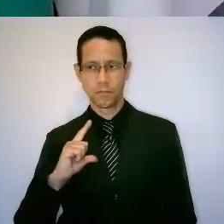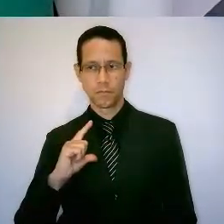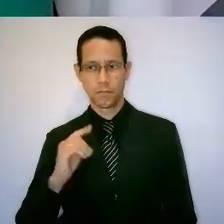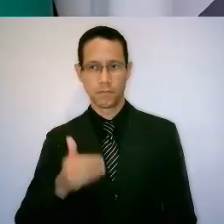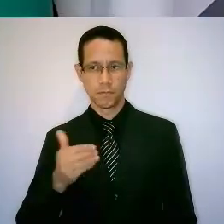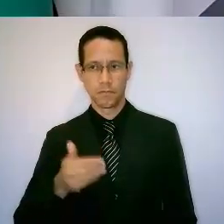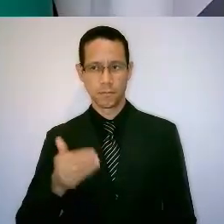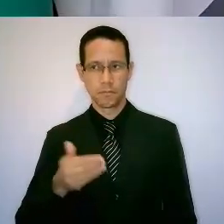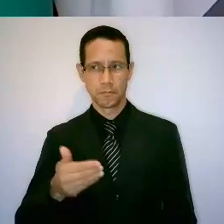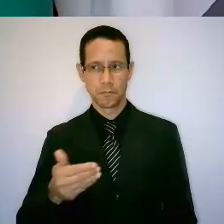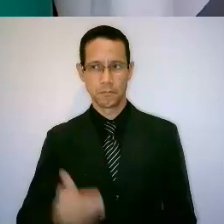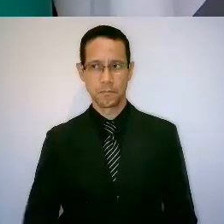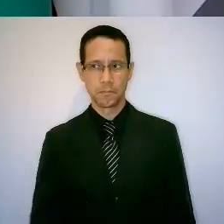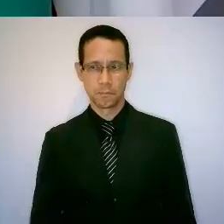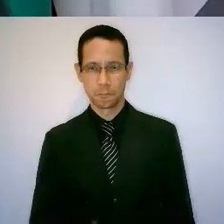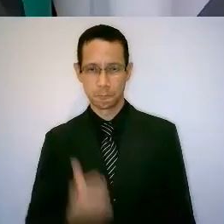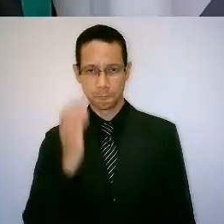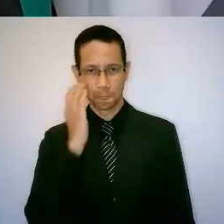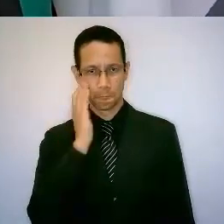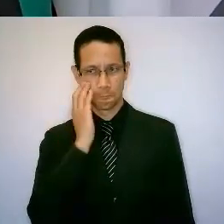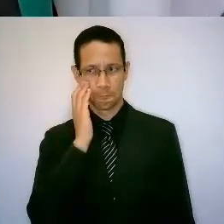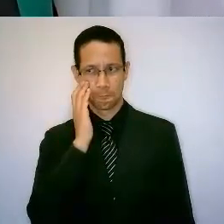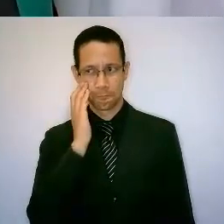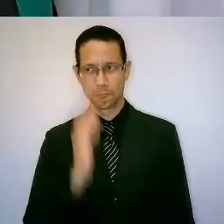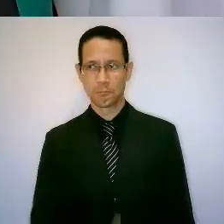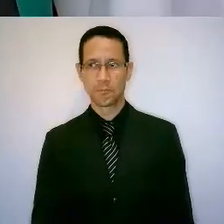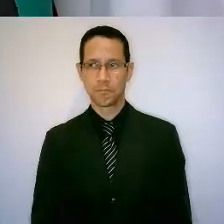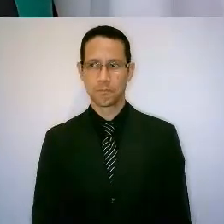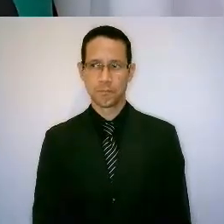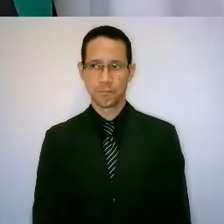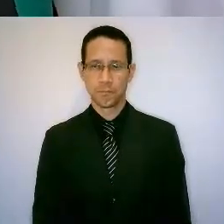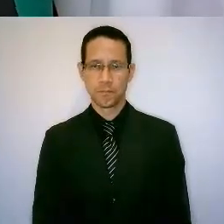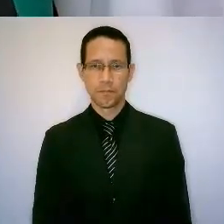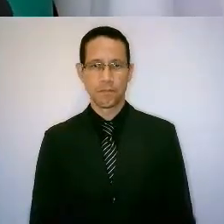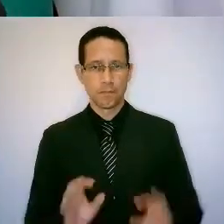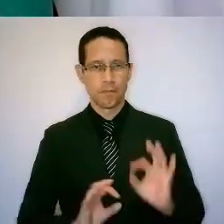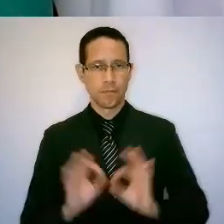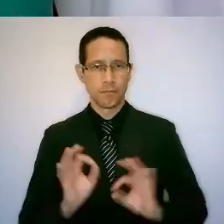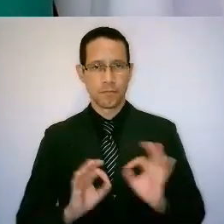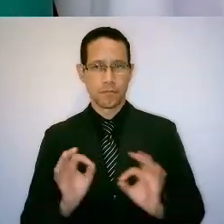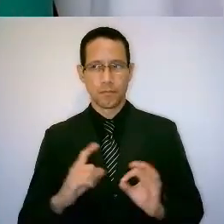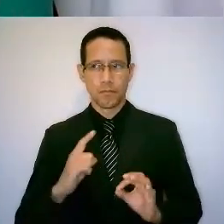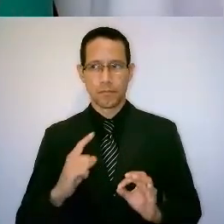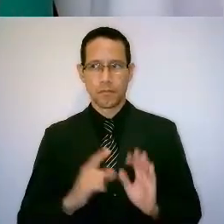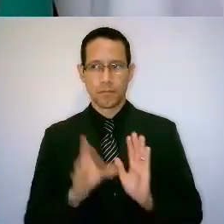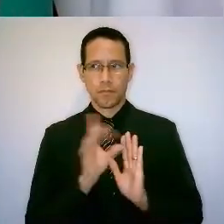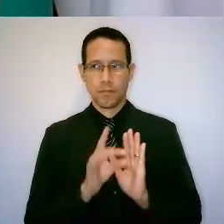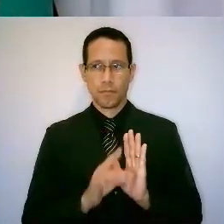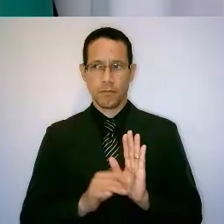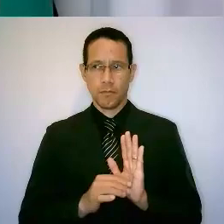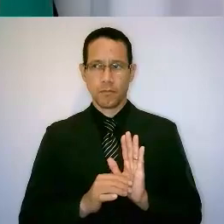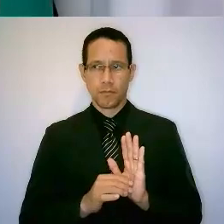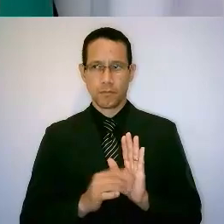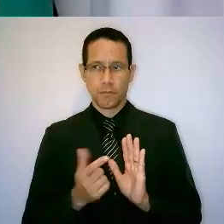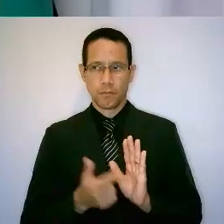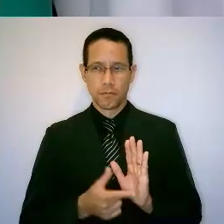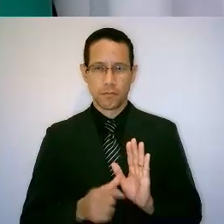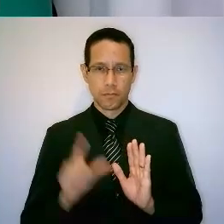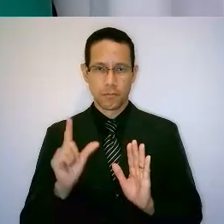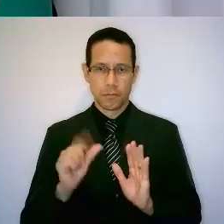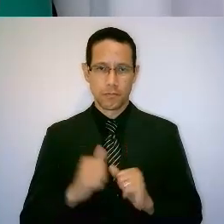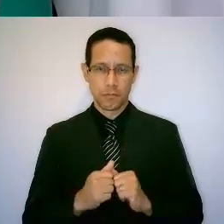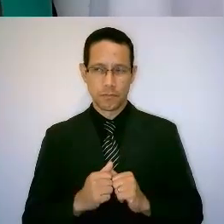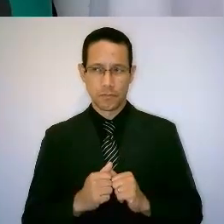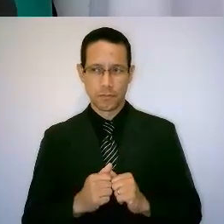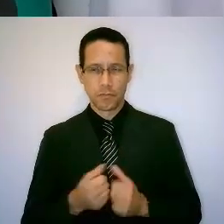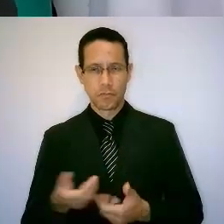entendendo já preparada para o julgamento ela vai pedir pauta então o outro que vai estar convocado fazendo